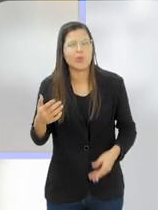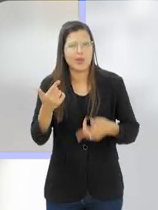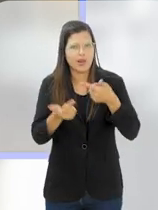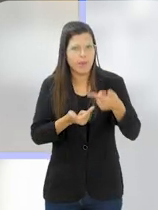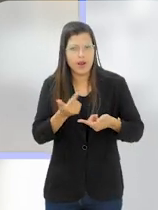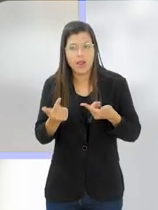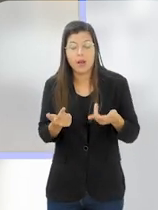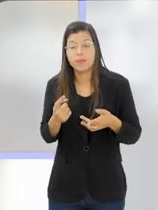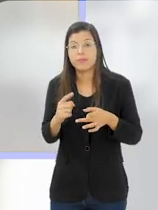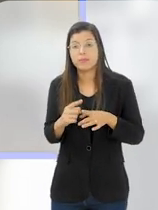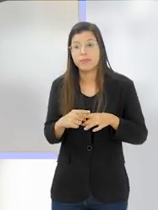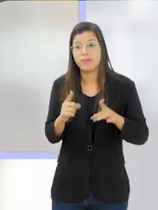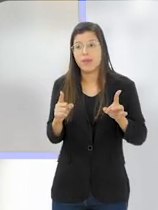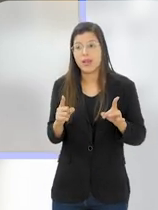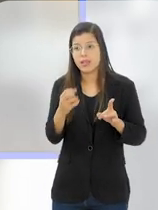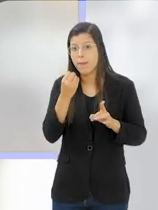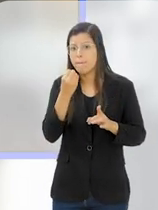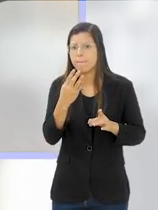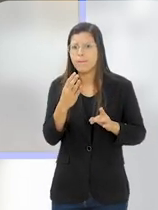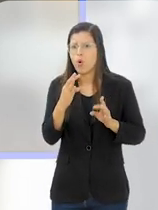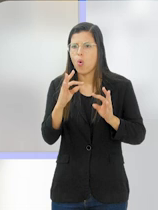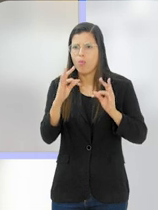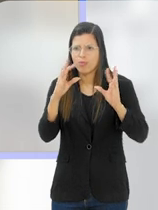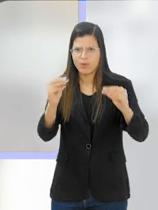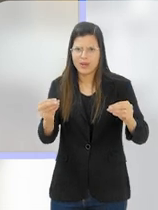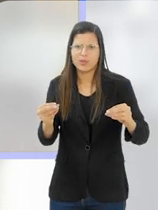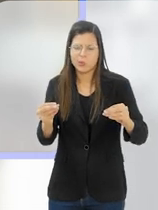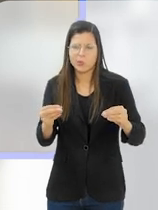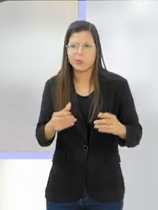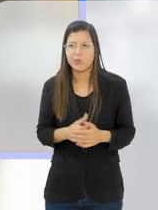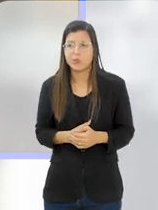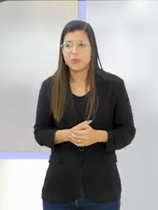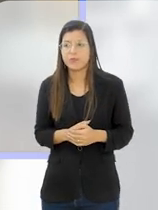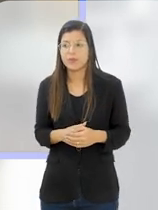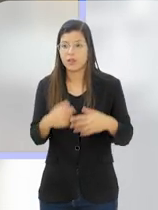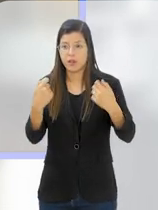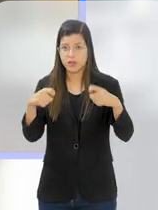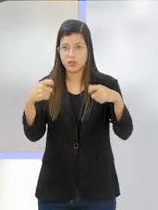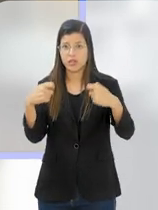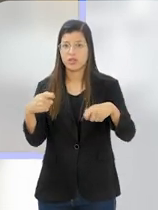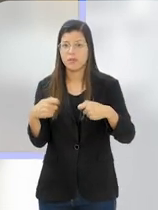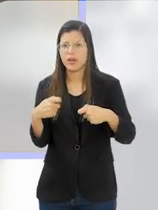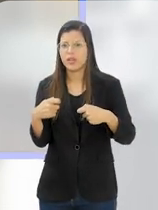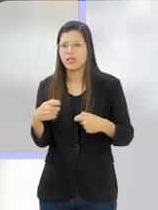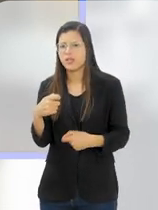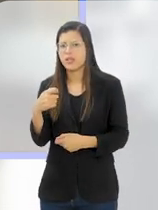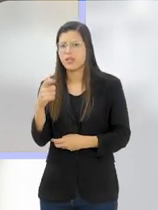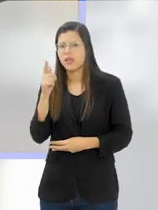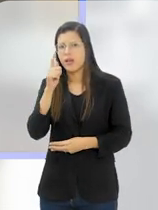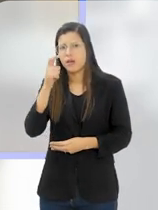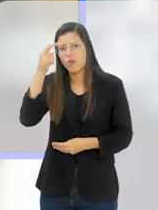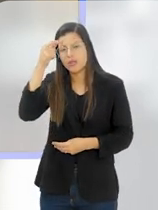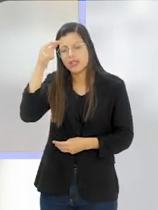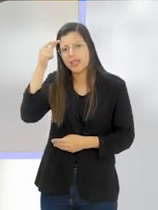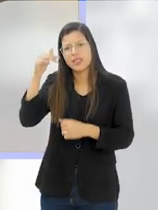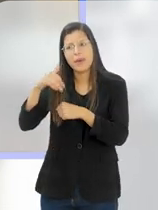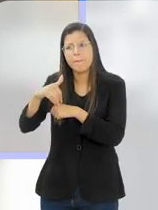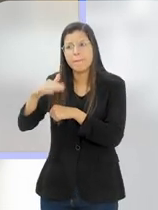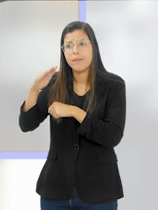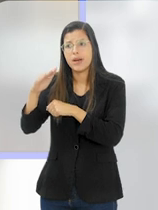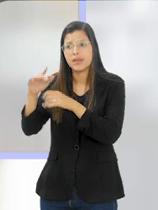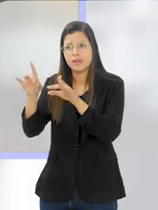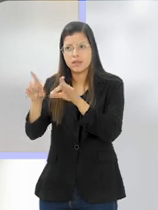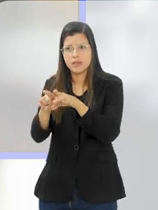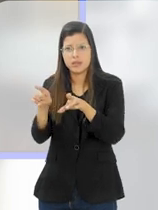mas eu acho que é algo que acaba sendo bom para em todo mundo, né? A gente tem que ir ganhando mais consciência,